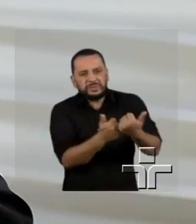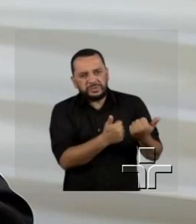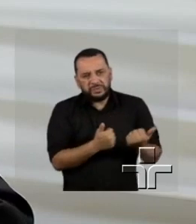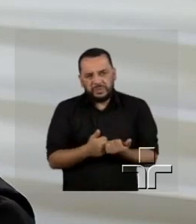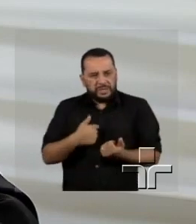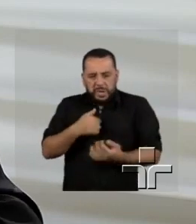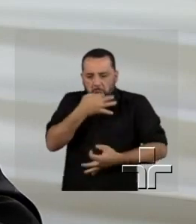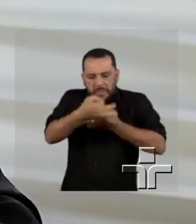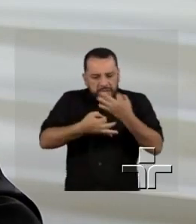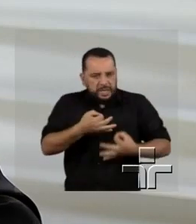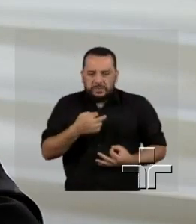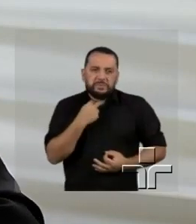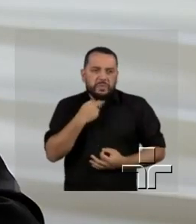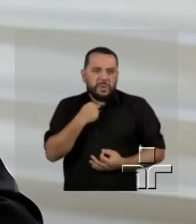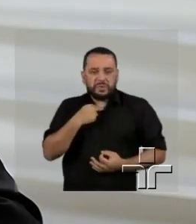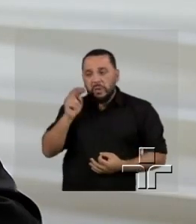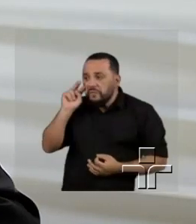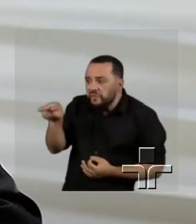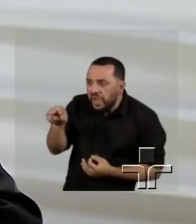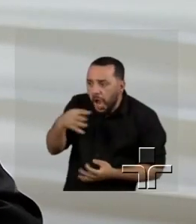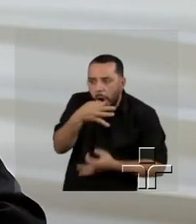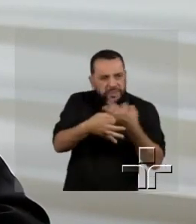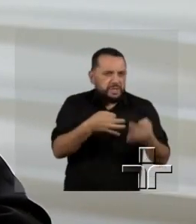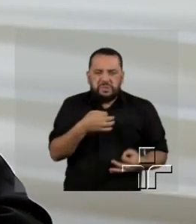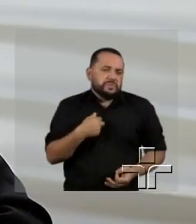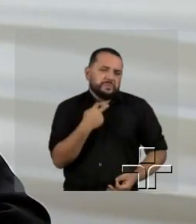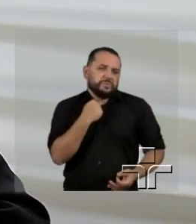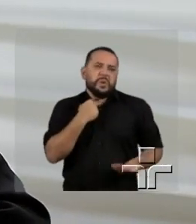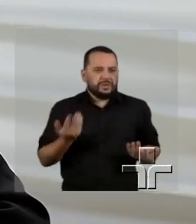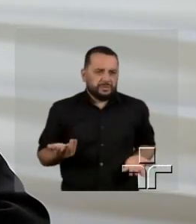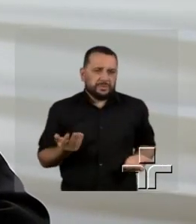satisfazer pequenos grupos mais radicais, né?